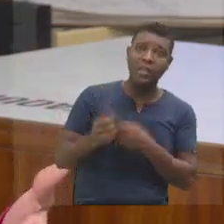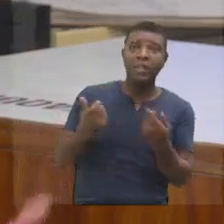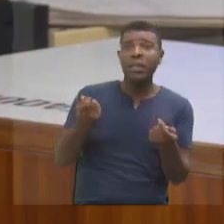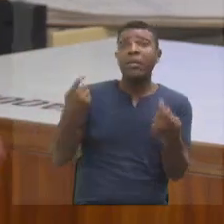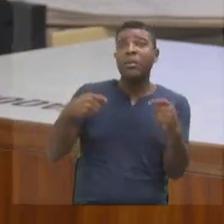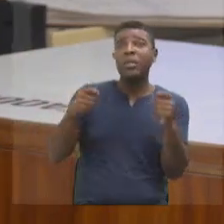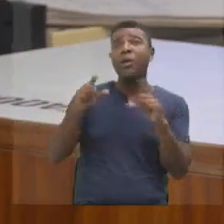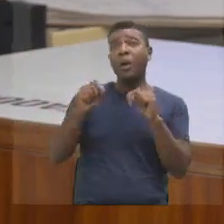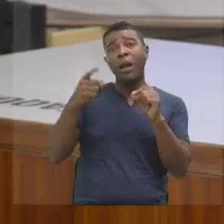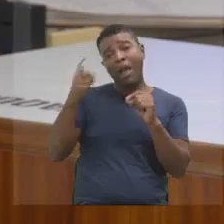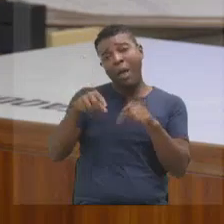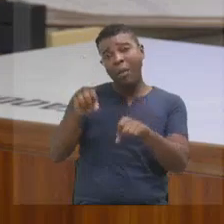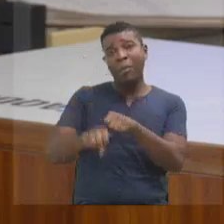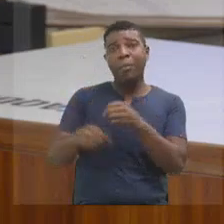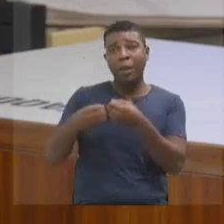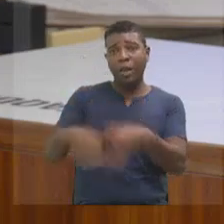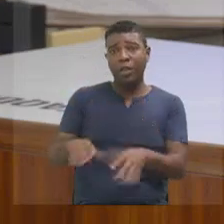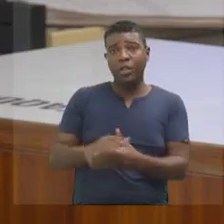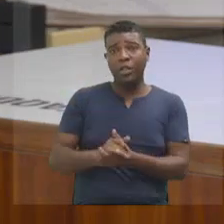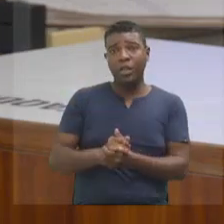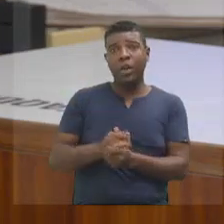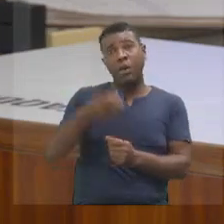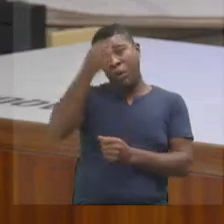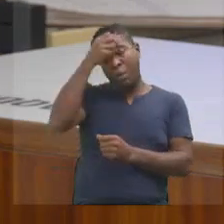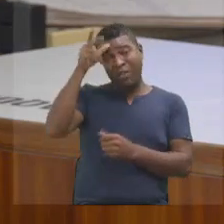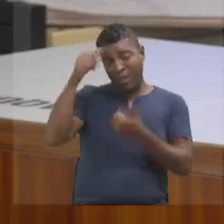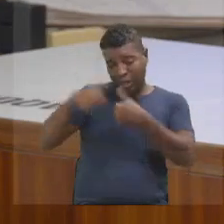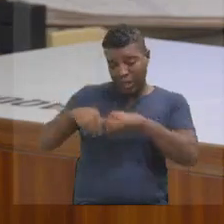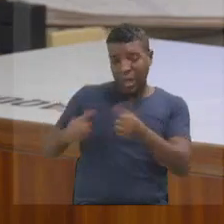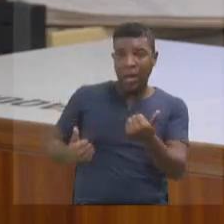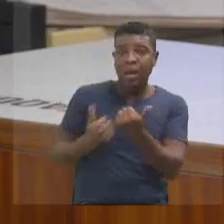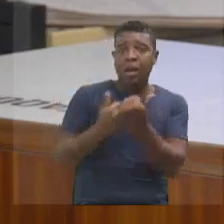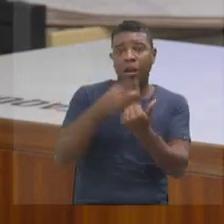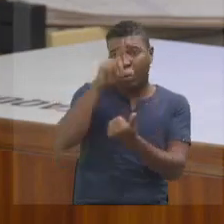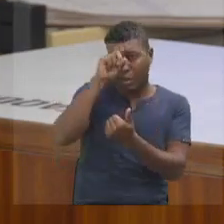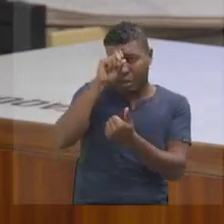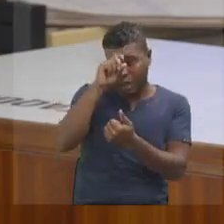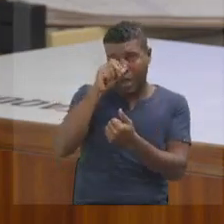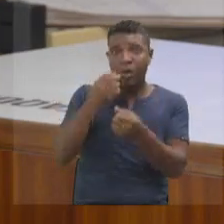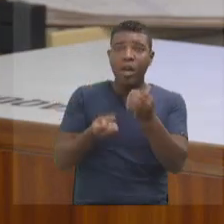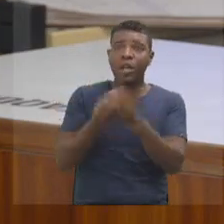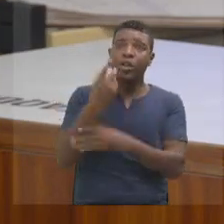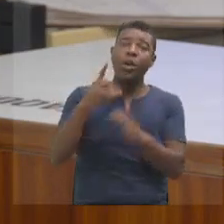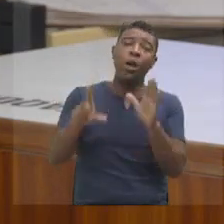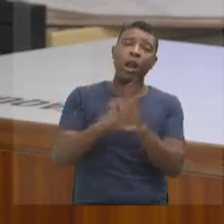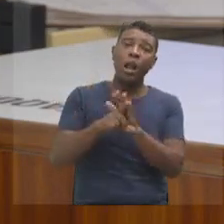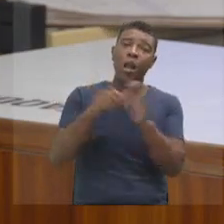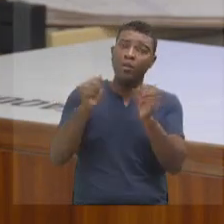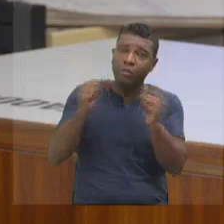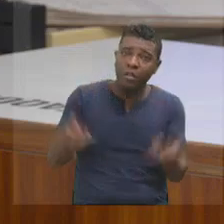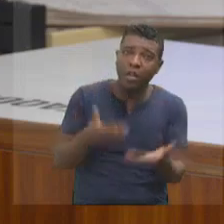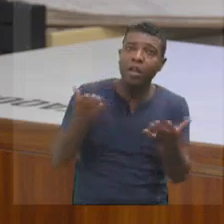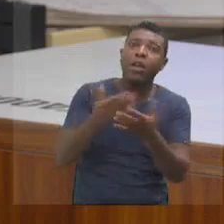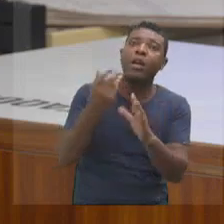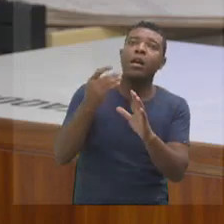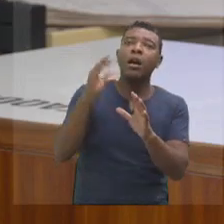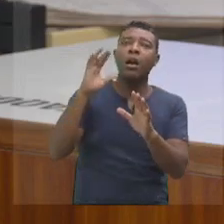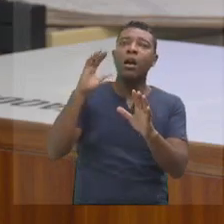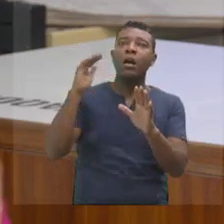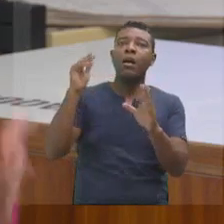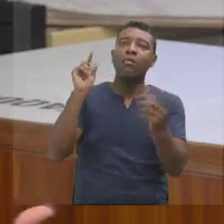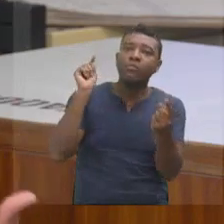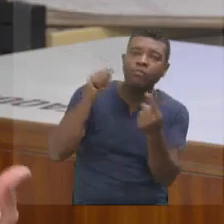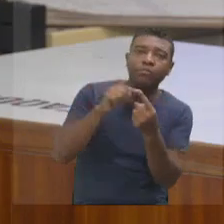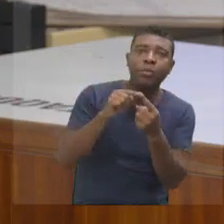Neide tem apoiado muito o hospital ele criou um projeto de lei para estimular o hospital a cumprir metas com repasses